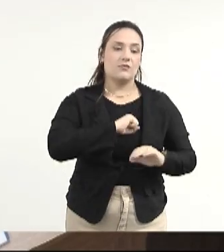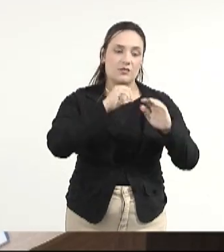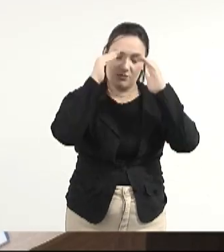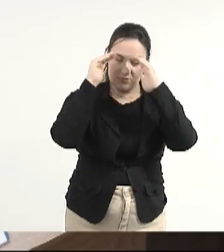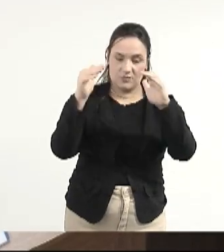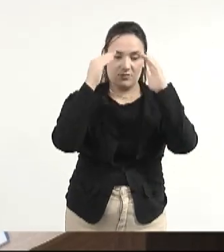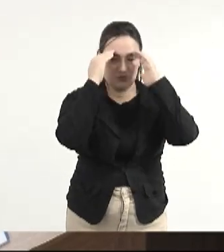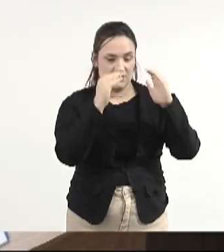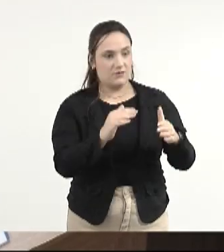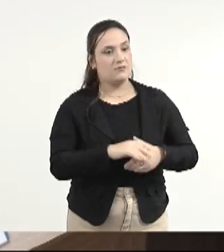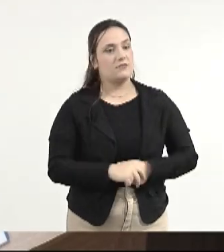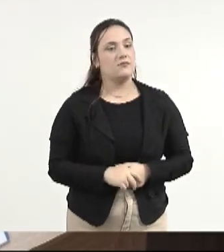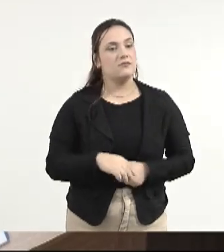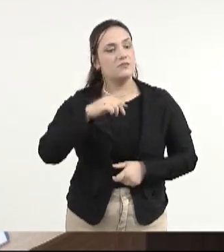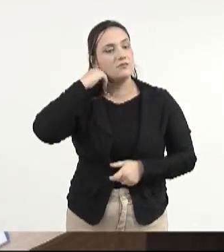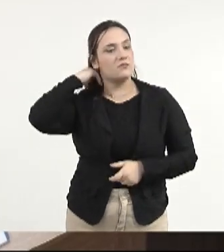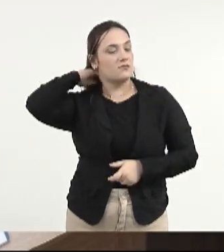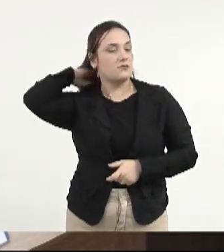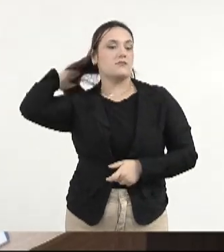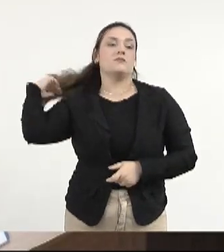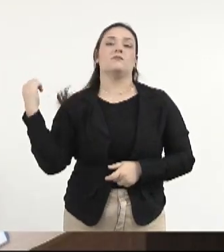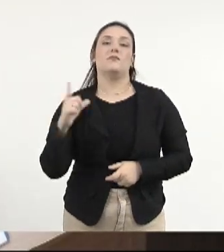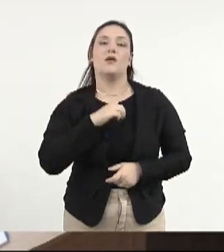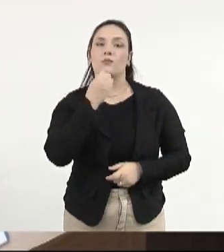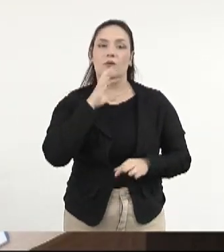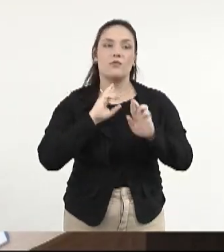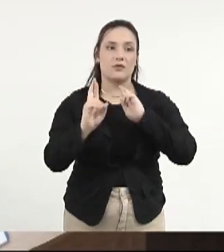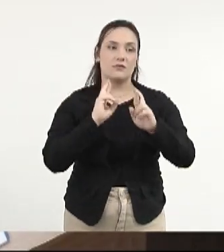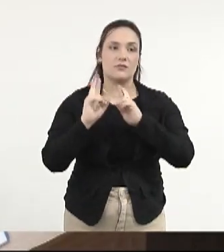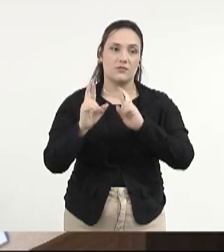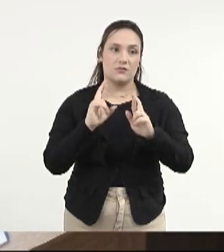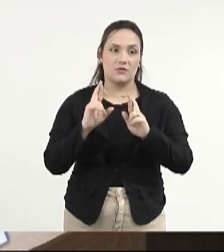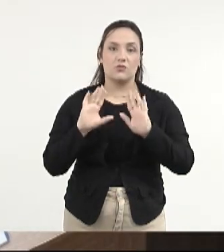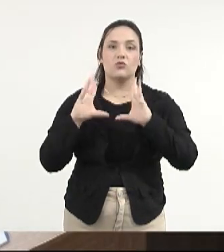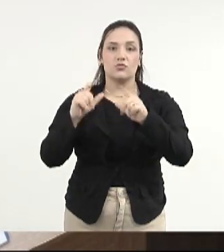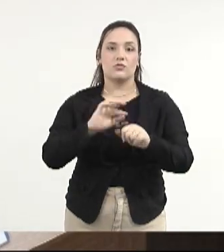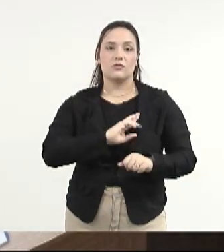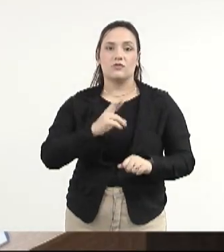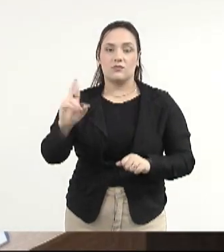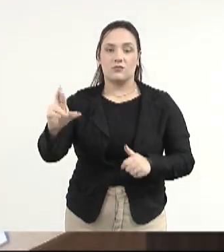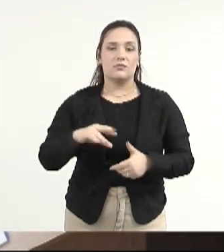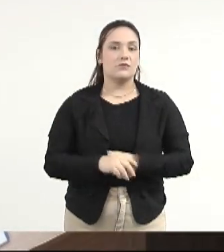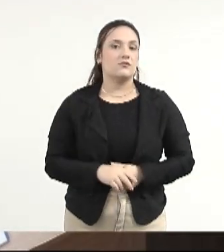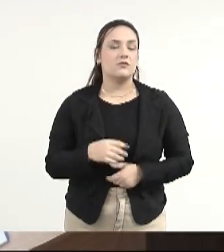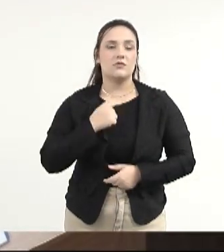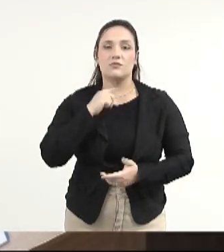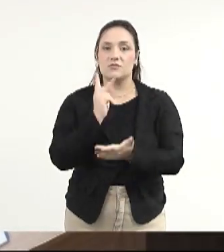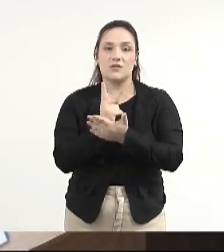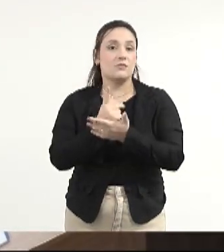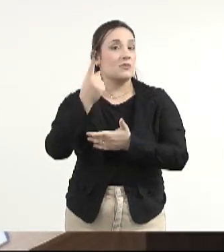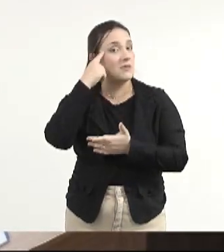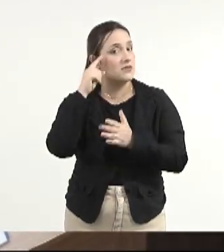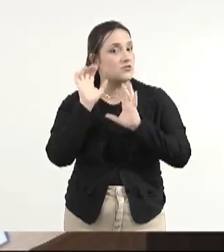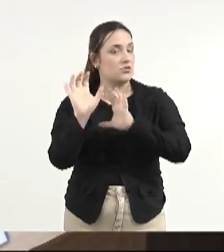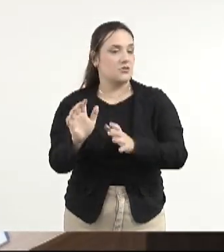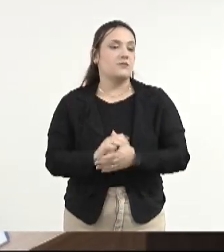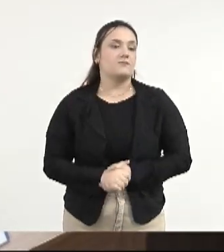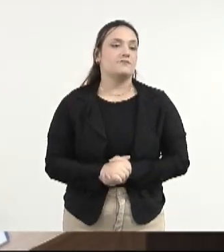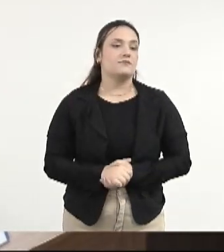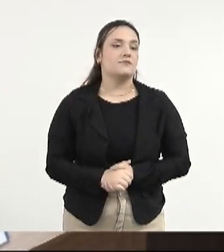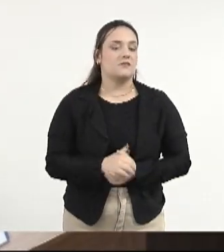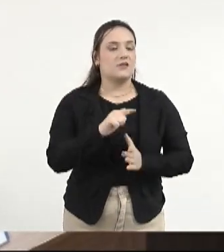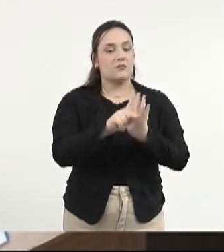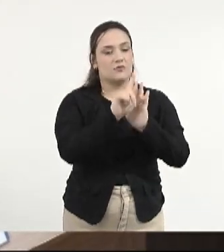do respeito ao próximo, você acaba tendo um bom relacionamento com todas as religiões. Eu sempre pautei dessa forma.